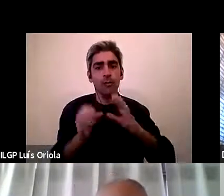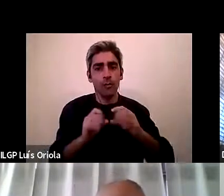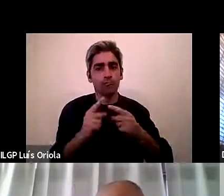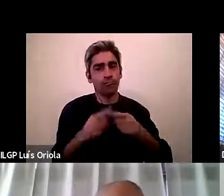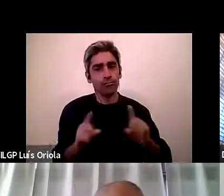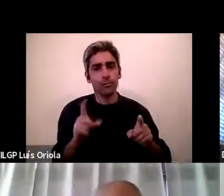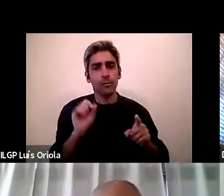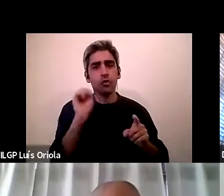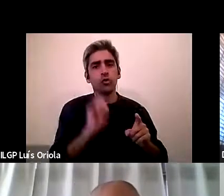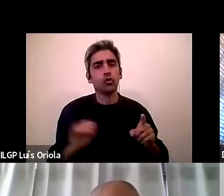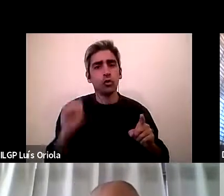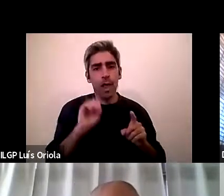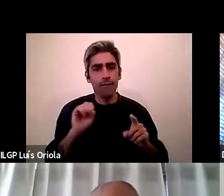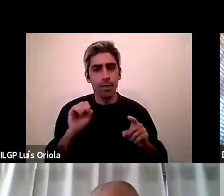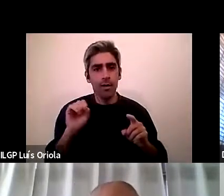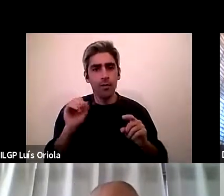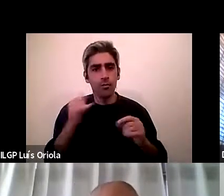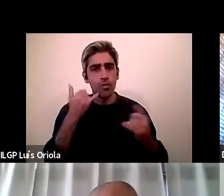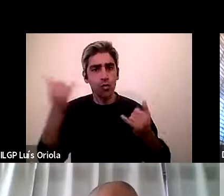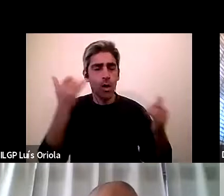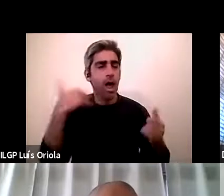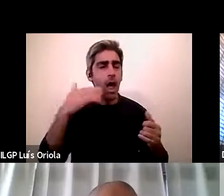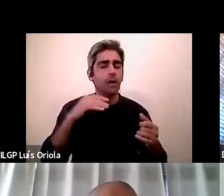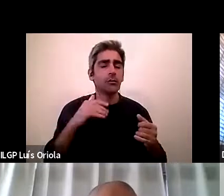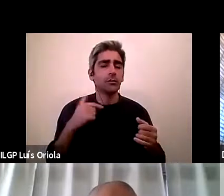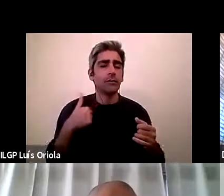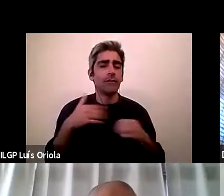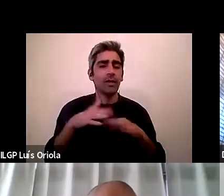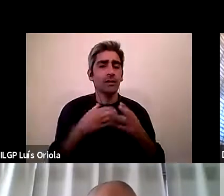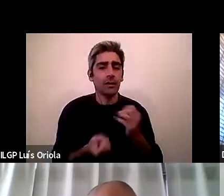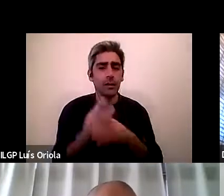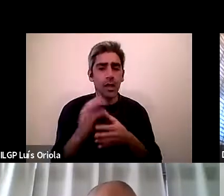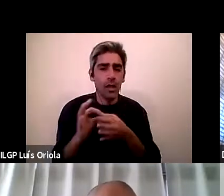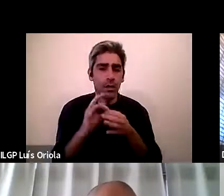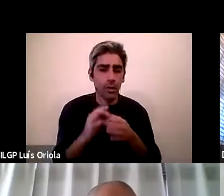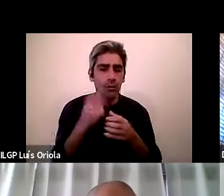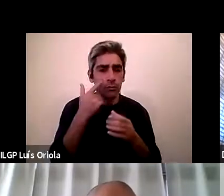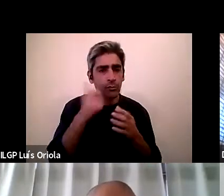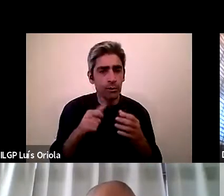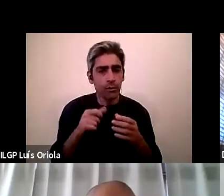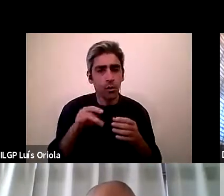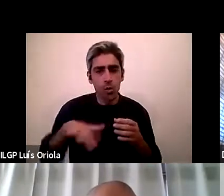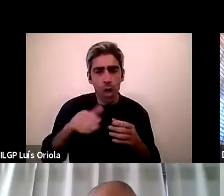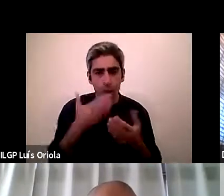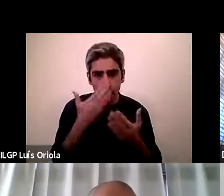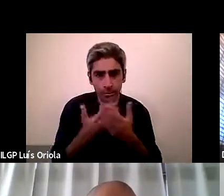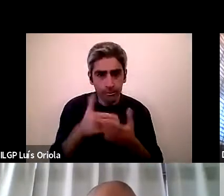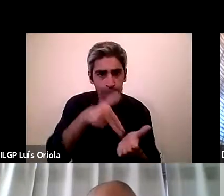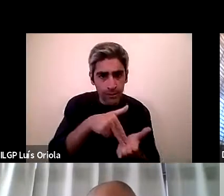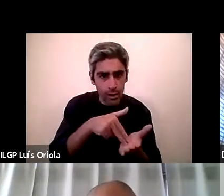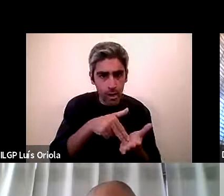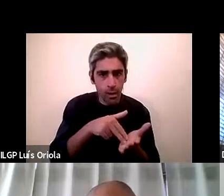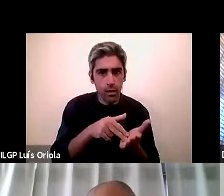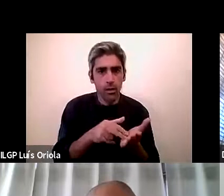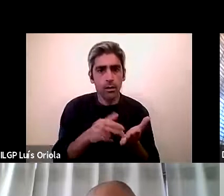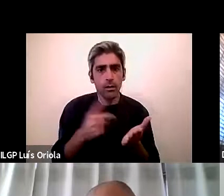também geográficas, não é? Quando nós fazíamos co-criação, investigação e experimentação in loco, presencialmente,